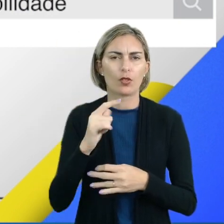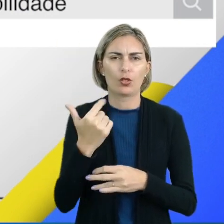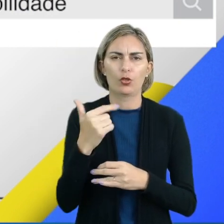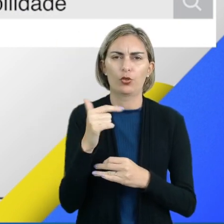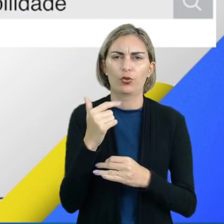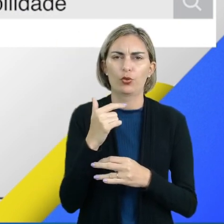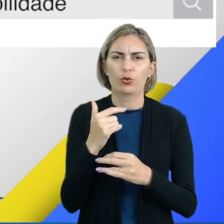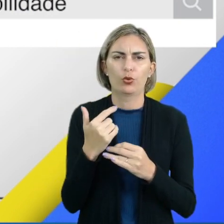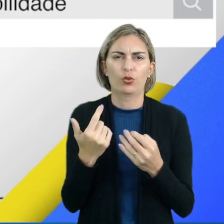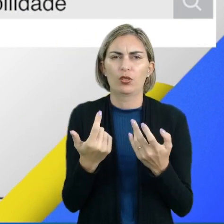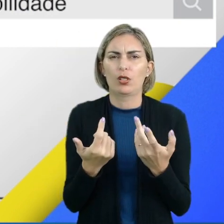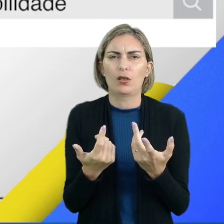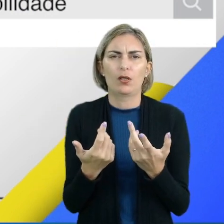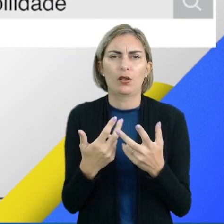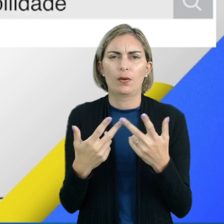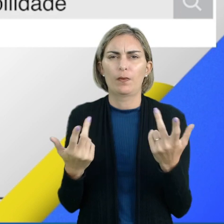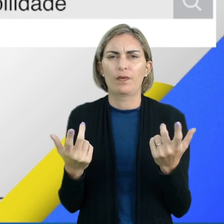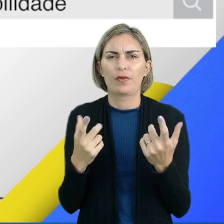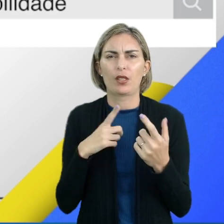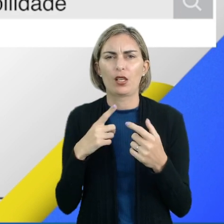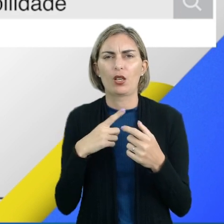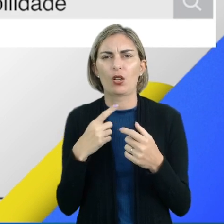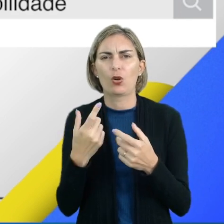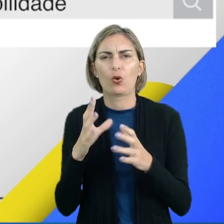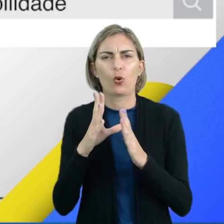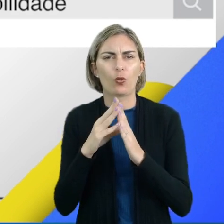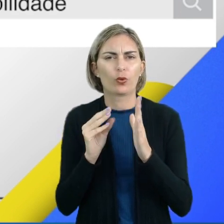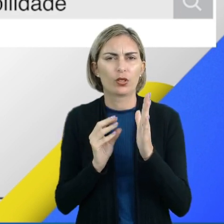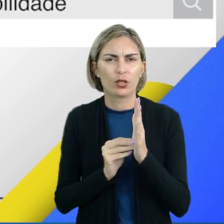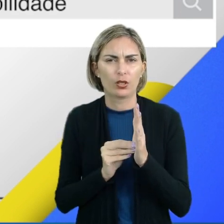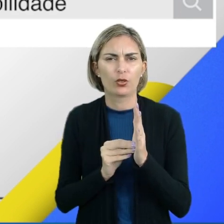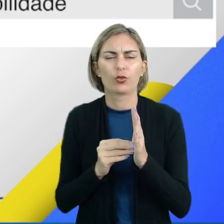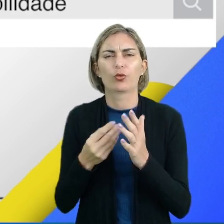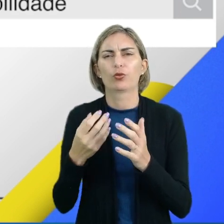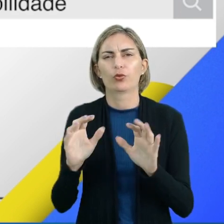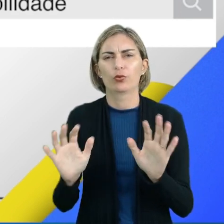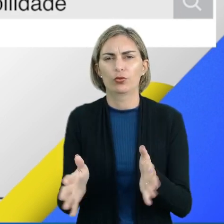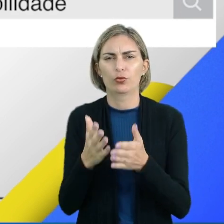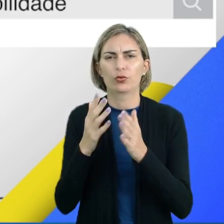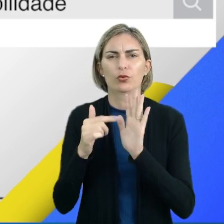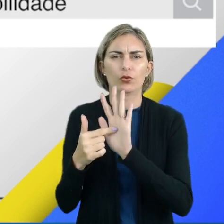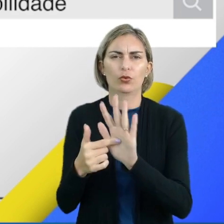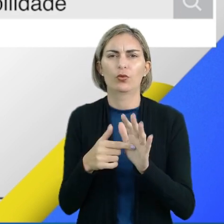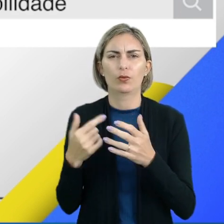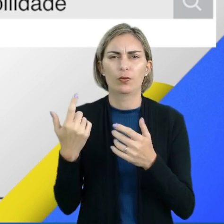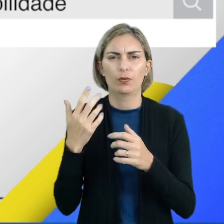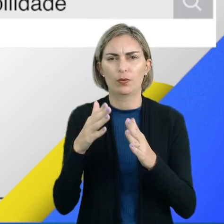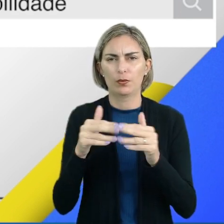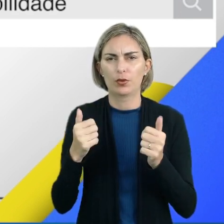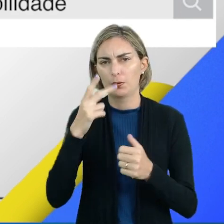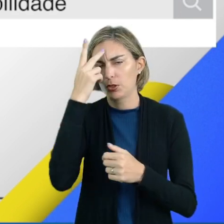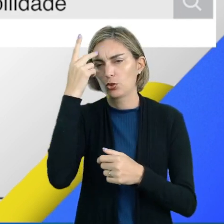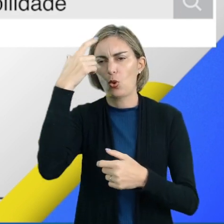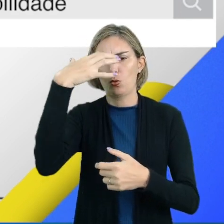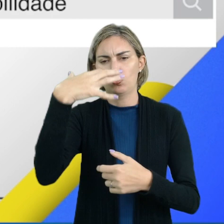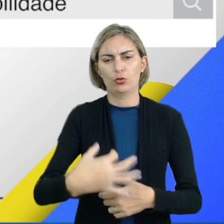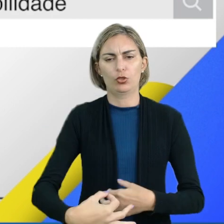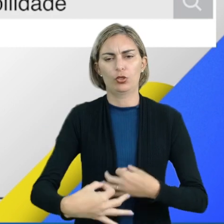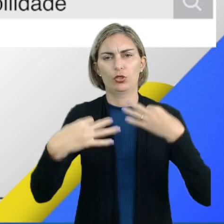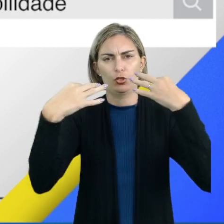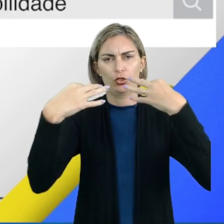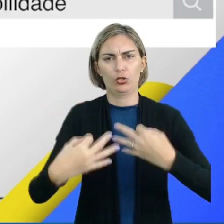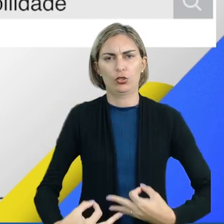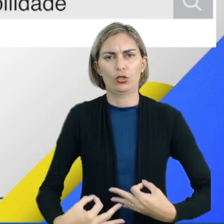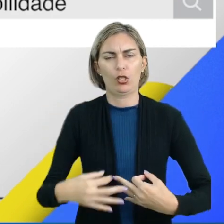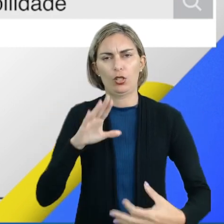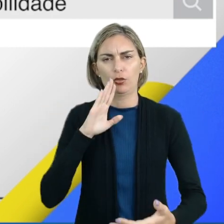conhecimento especializado da organização barra empresa sobre o conteúdo e serviços oferecidos, mostre que existem pessoas honestas e confiáveis por